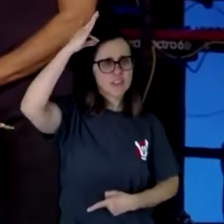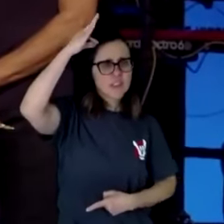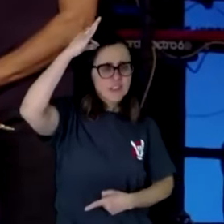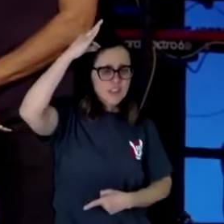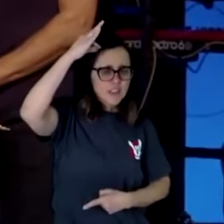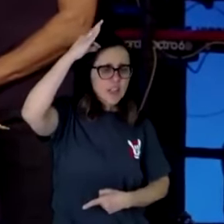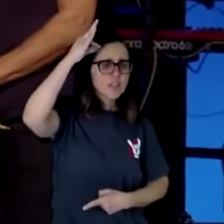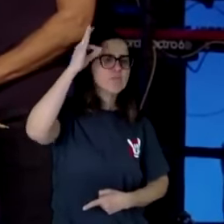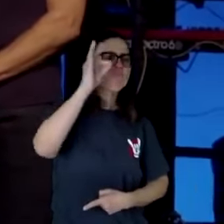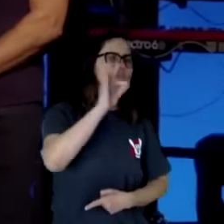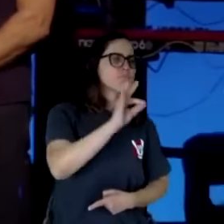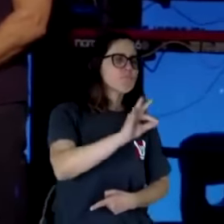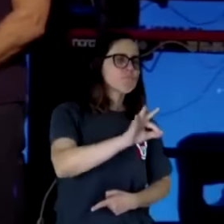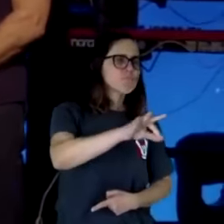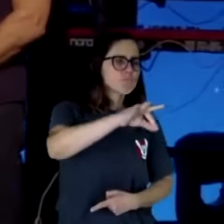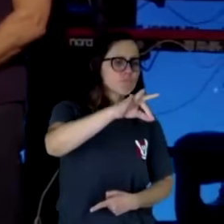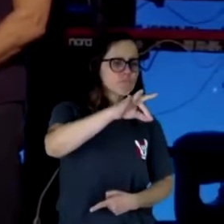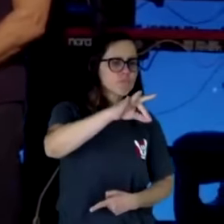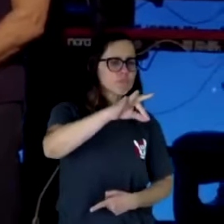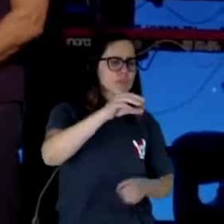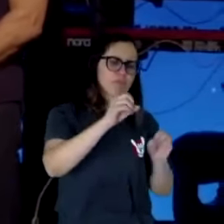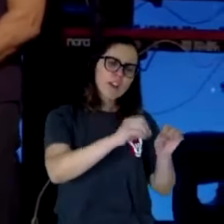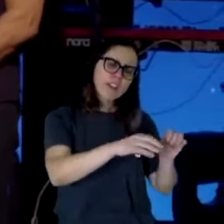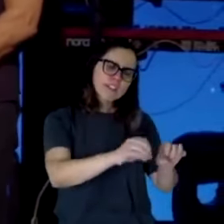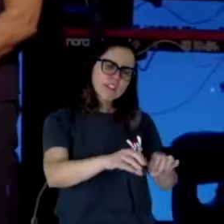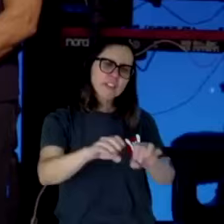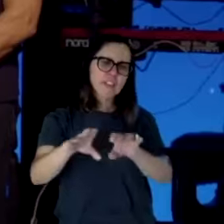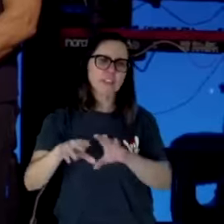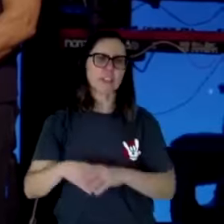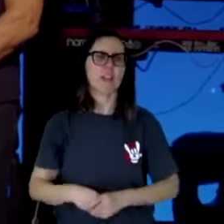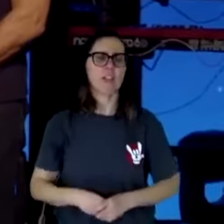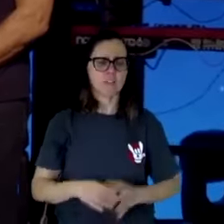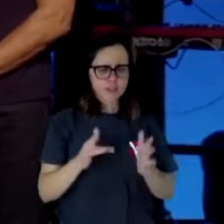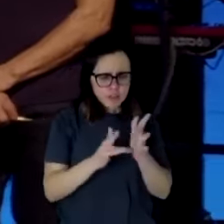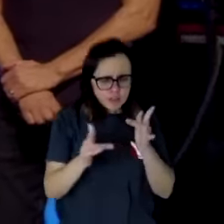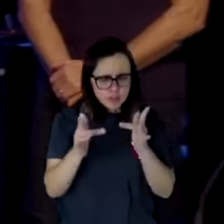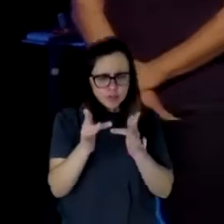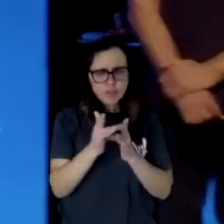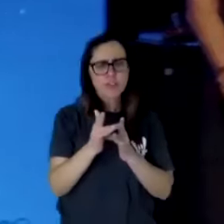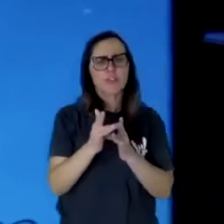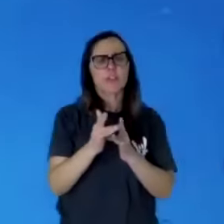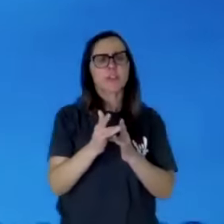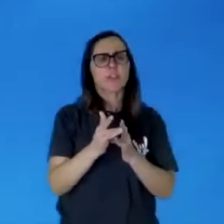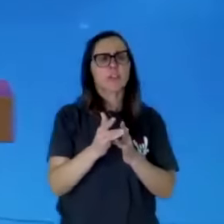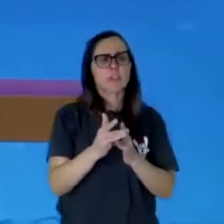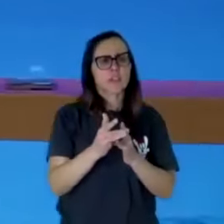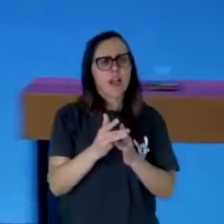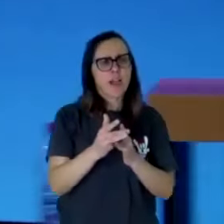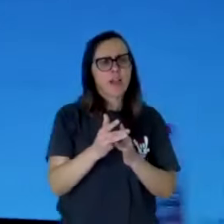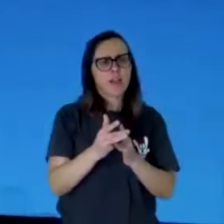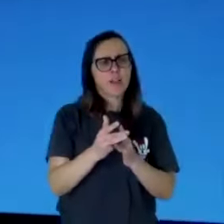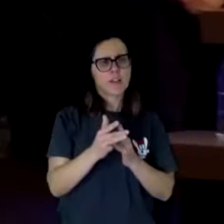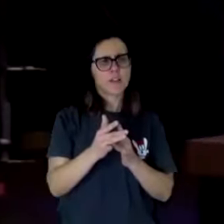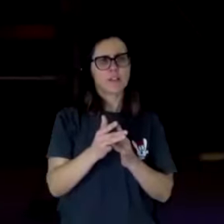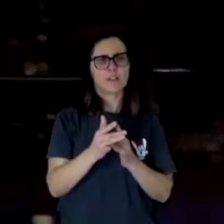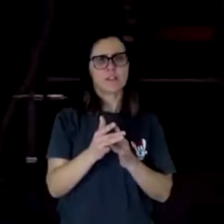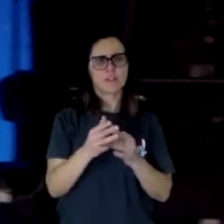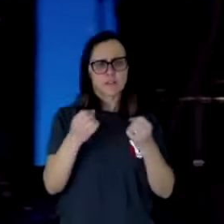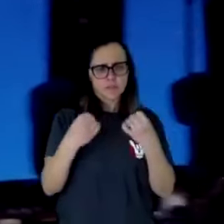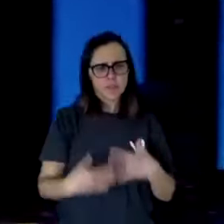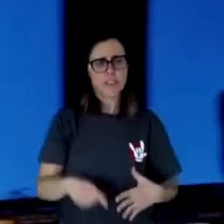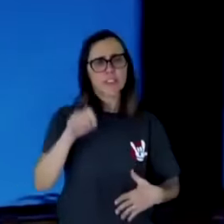edificarei a minha igreja não é o Nadinho não é o Cirilo ele diz eu edificarei a minha